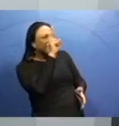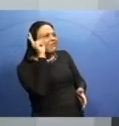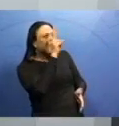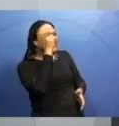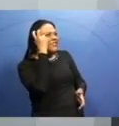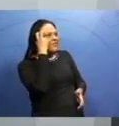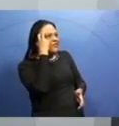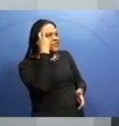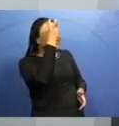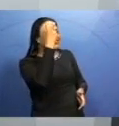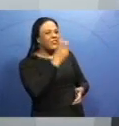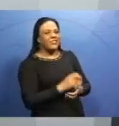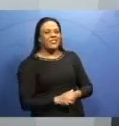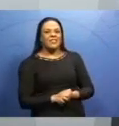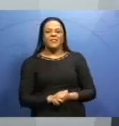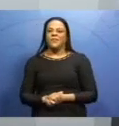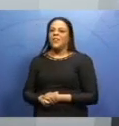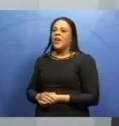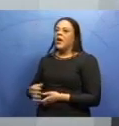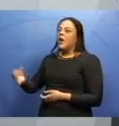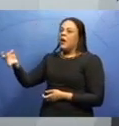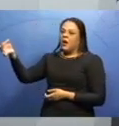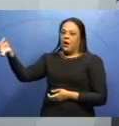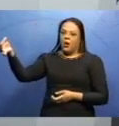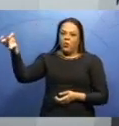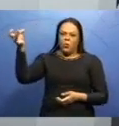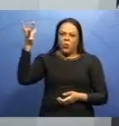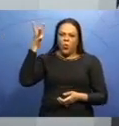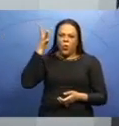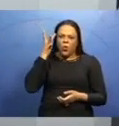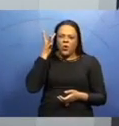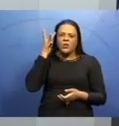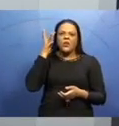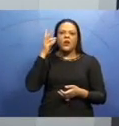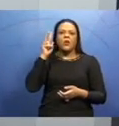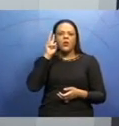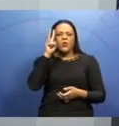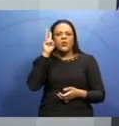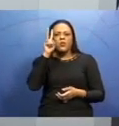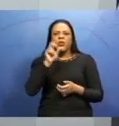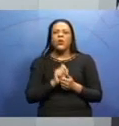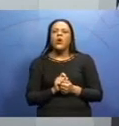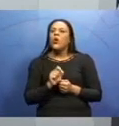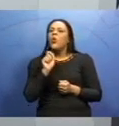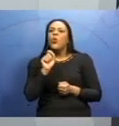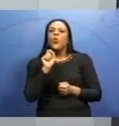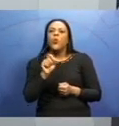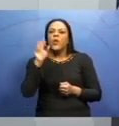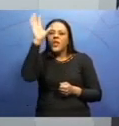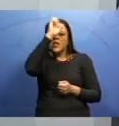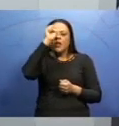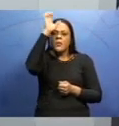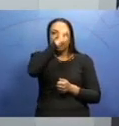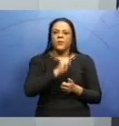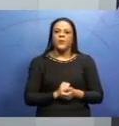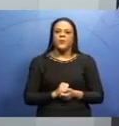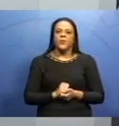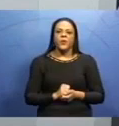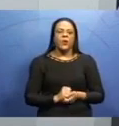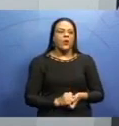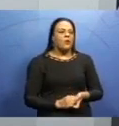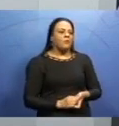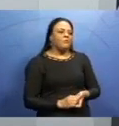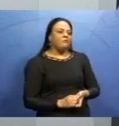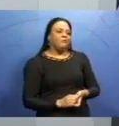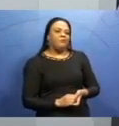A moral da história, né? Para que serviu essa história? Que lição ela deixa para nós? Para homem tolo,